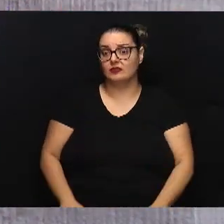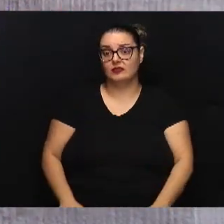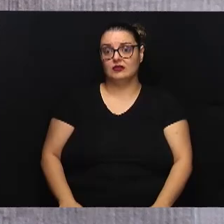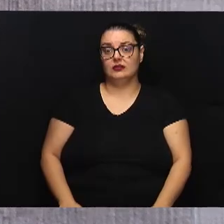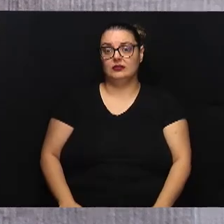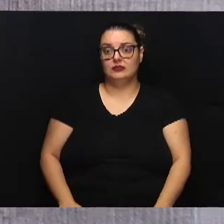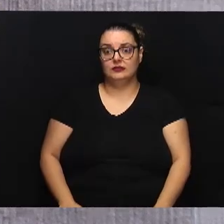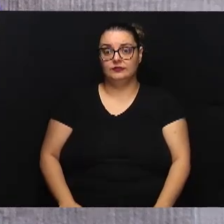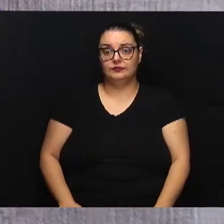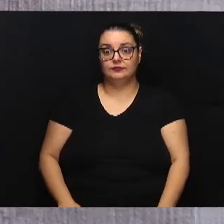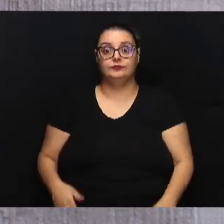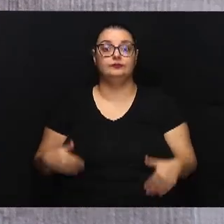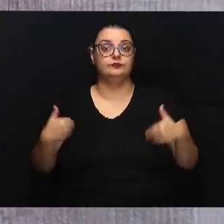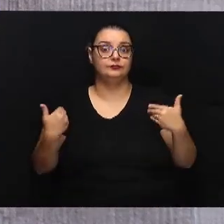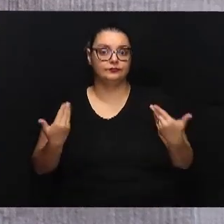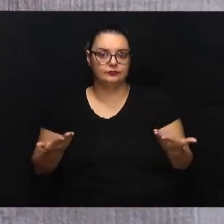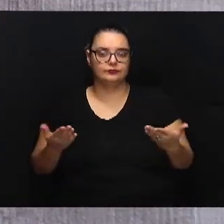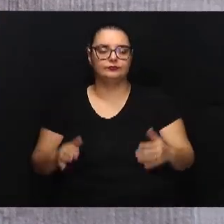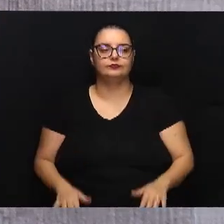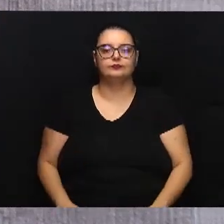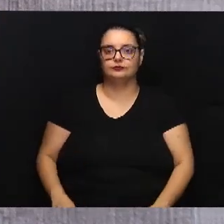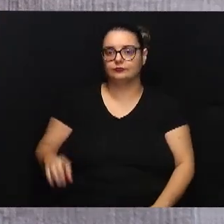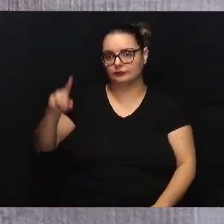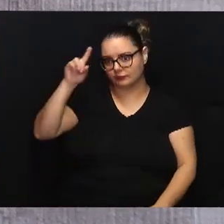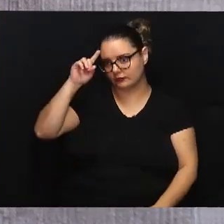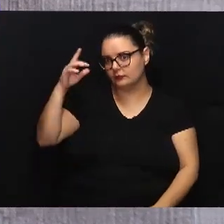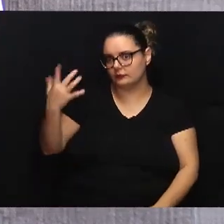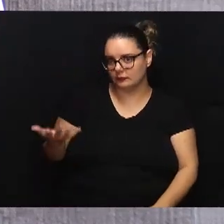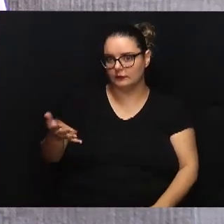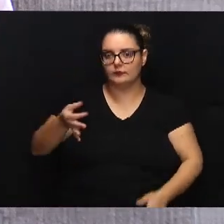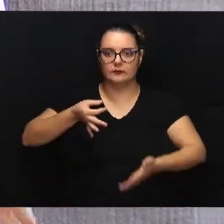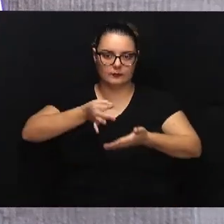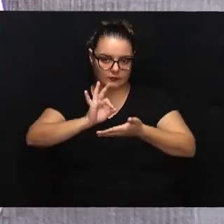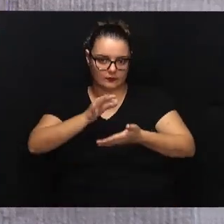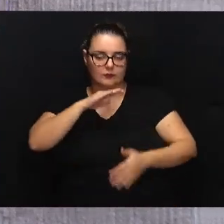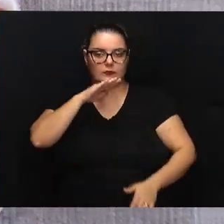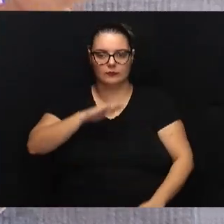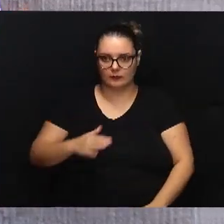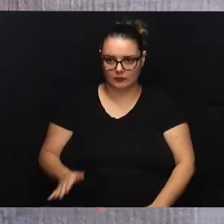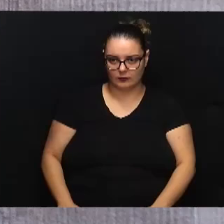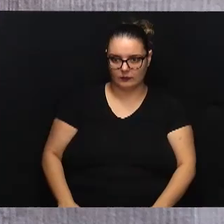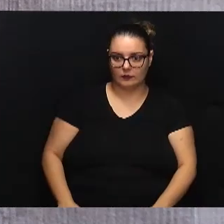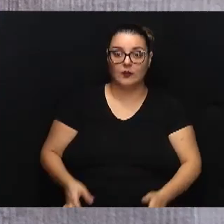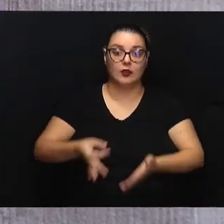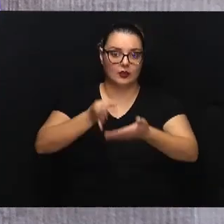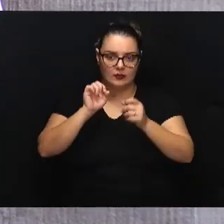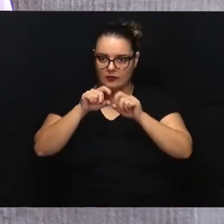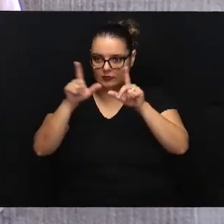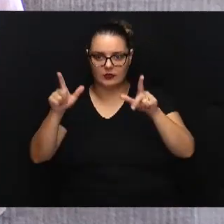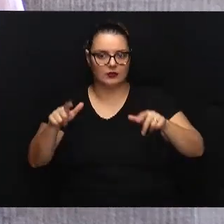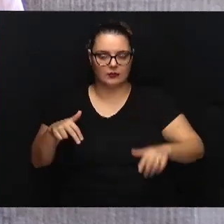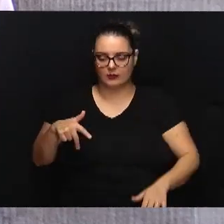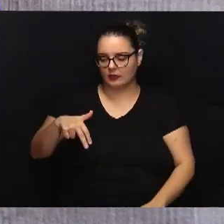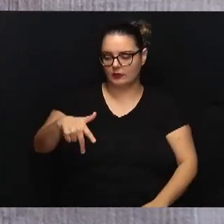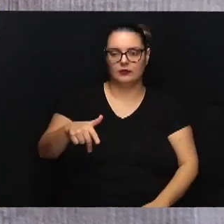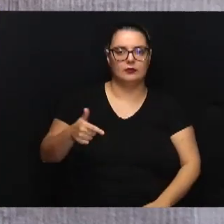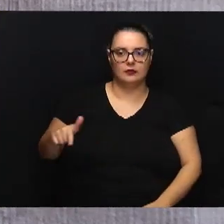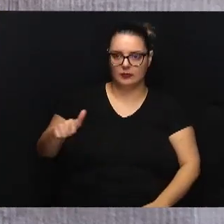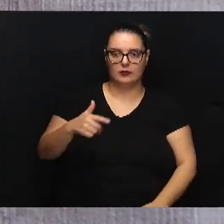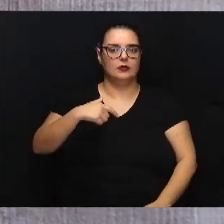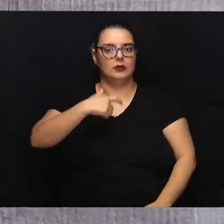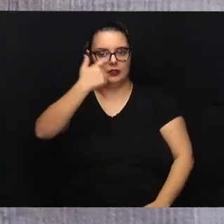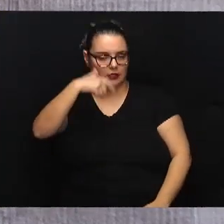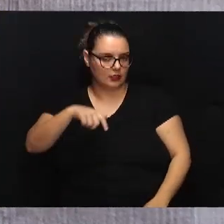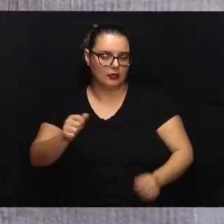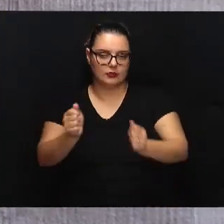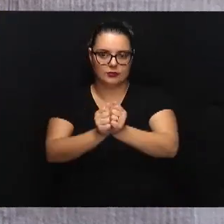E aí foi que um dia, né, eu fui tomar um café da tarde, um café da manhã, a gente fez uma caminhada ali na lagoa, eu e uma amiga, e a